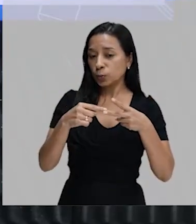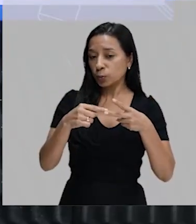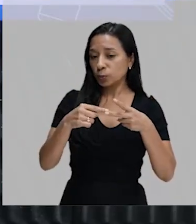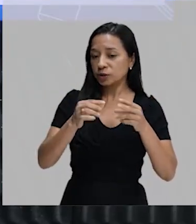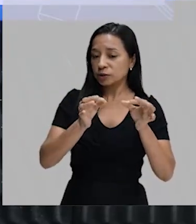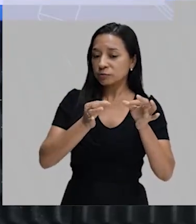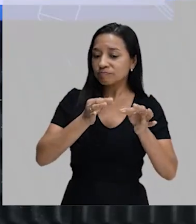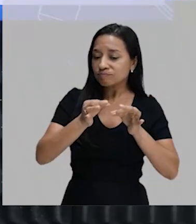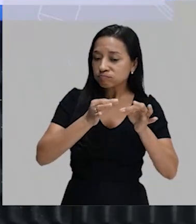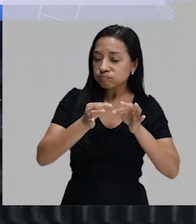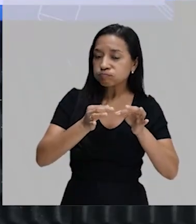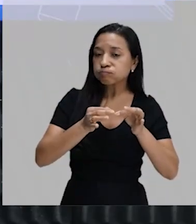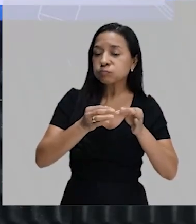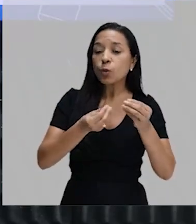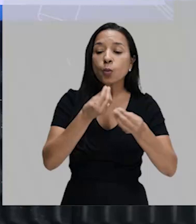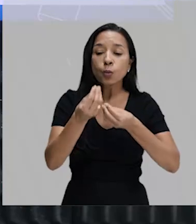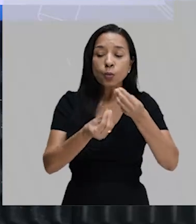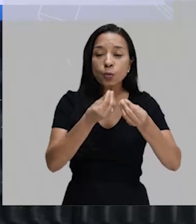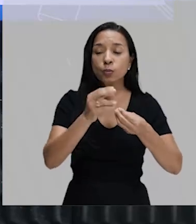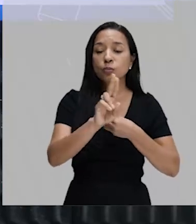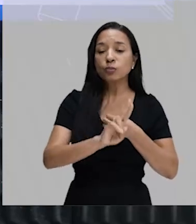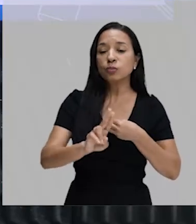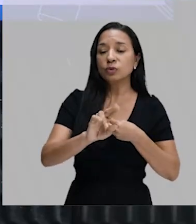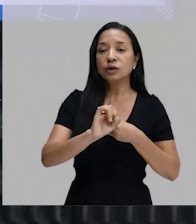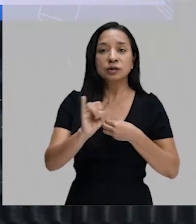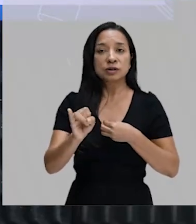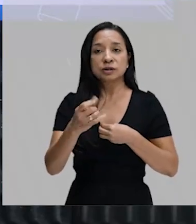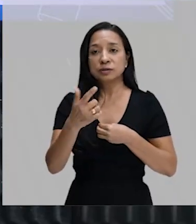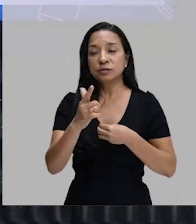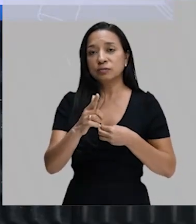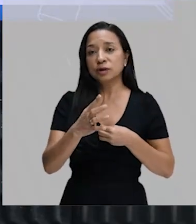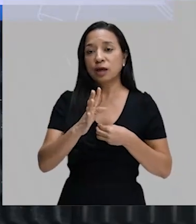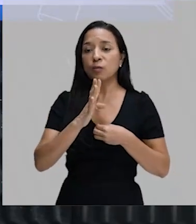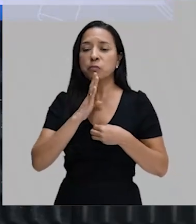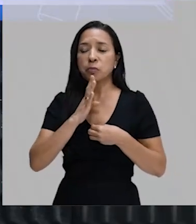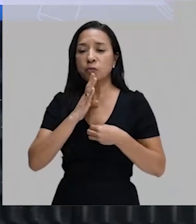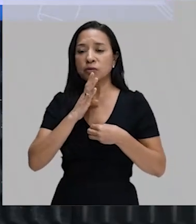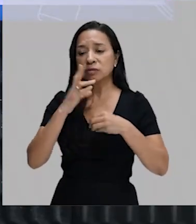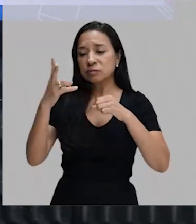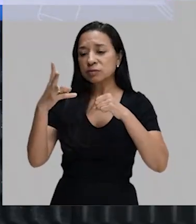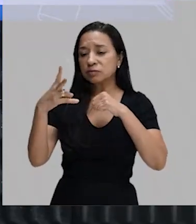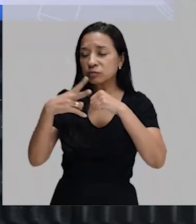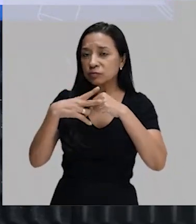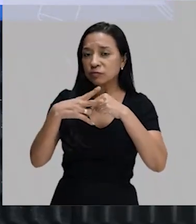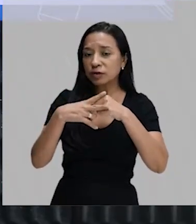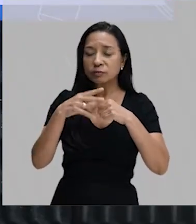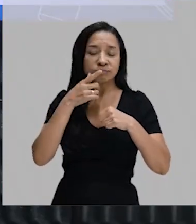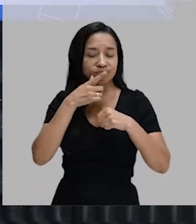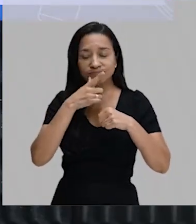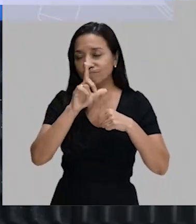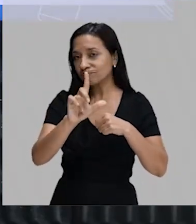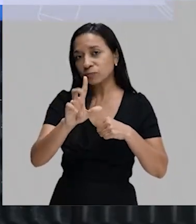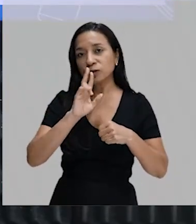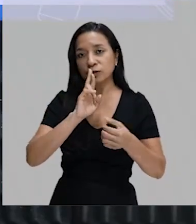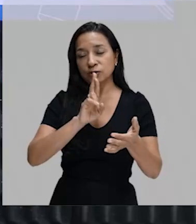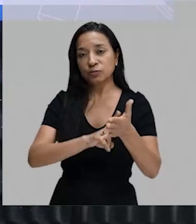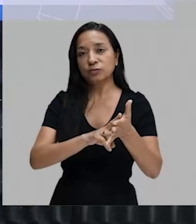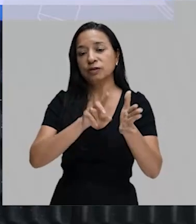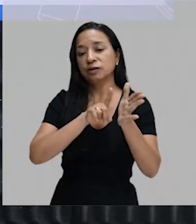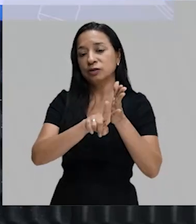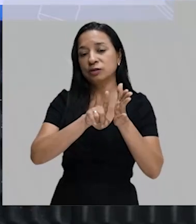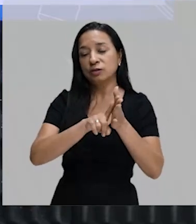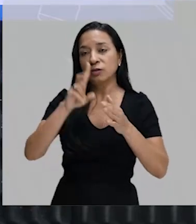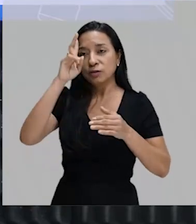um conhecimento verbal, eu não vou conseguir resolver essa questão. Lembrando que é uma questão de